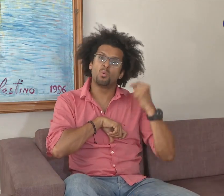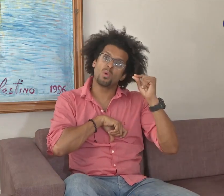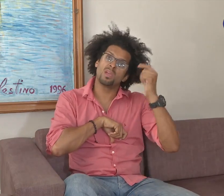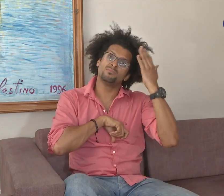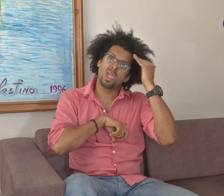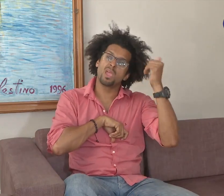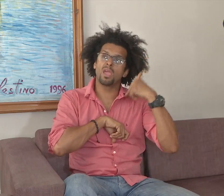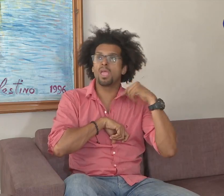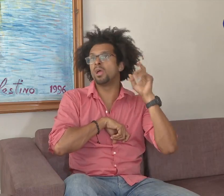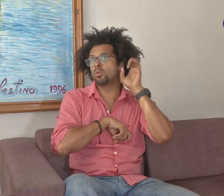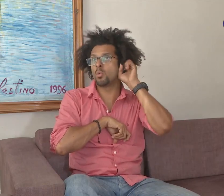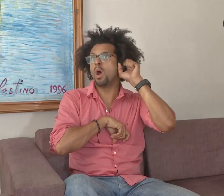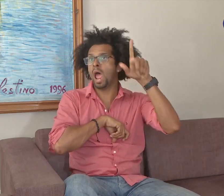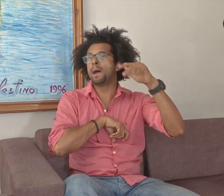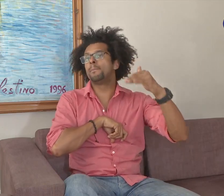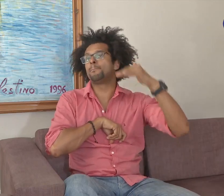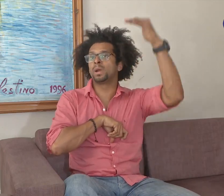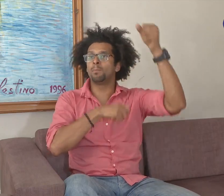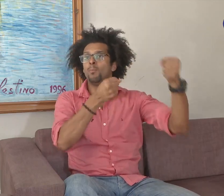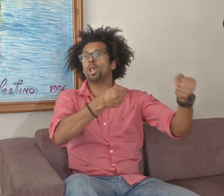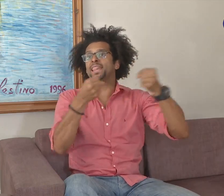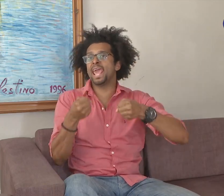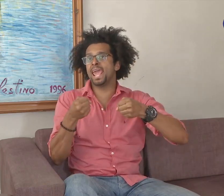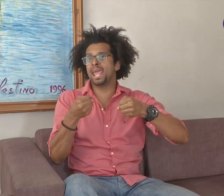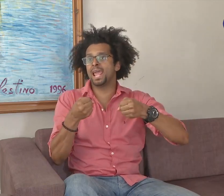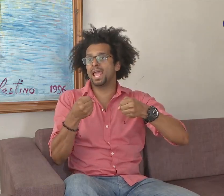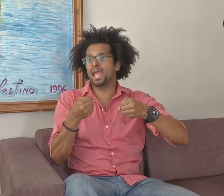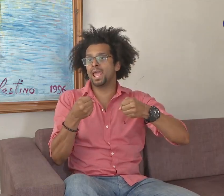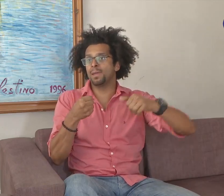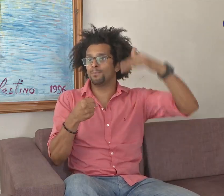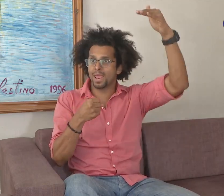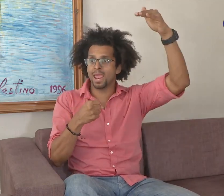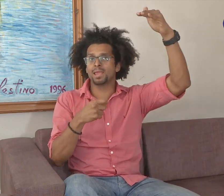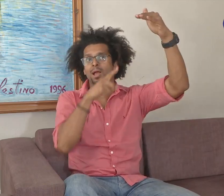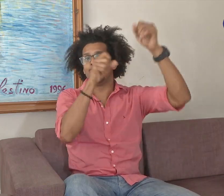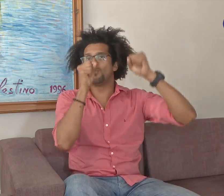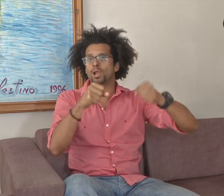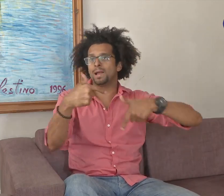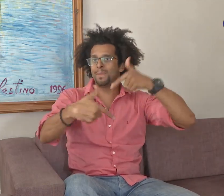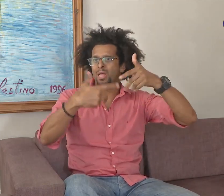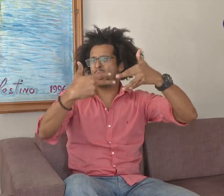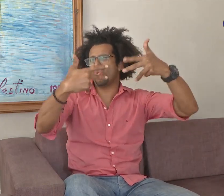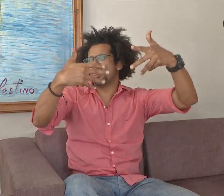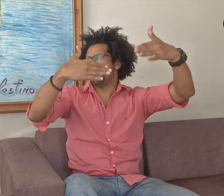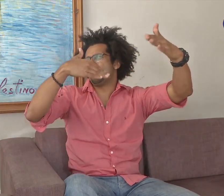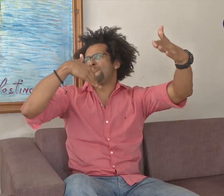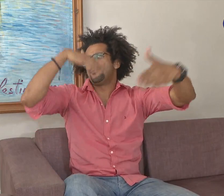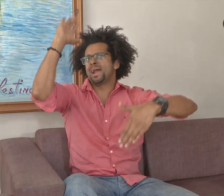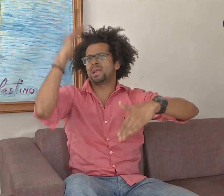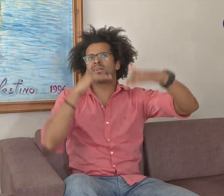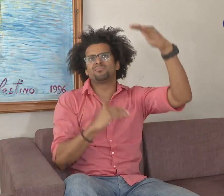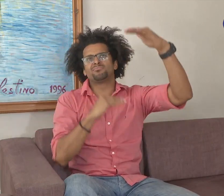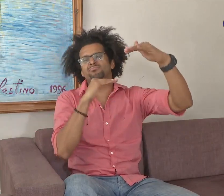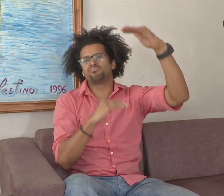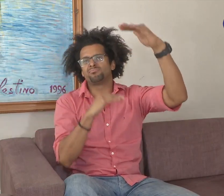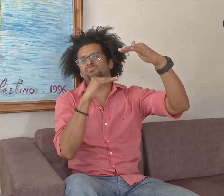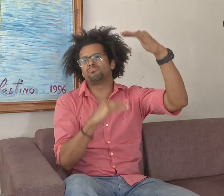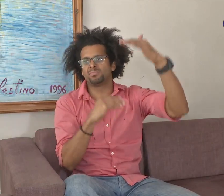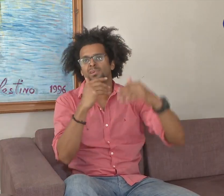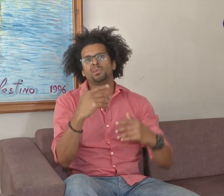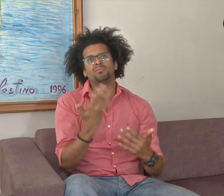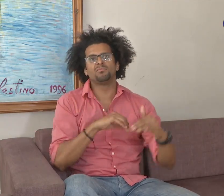eu sabia que os ouvintes eles tinham um poder maior, porque eles conseguiam ter várias outras opções de